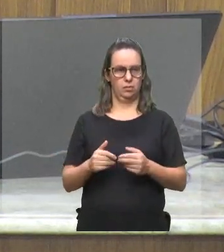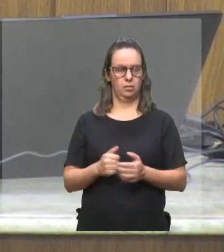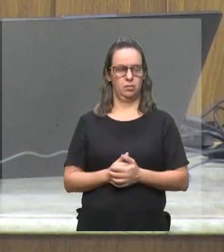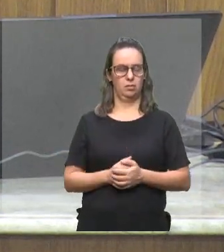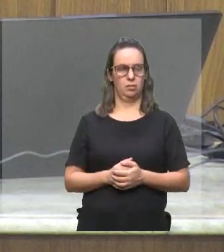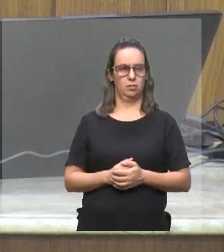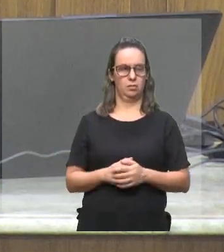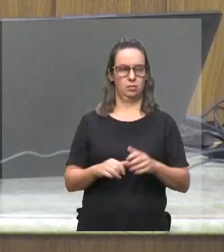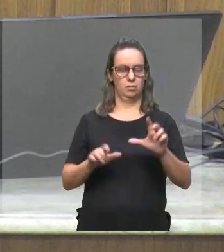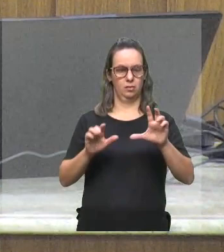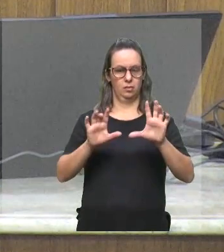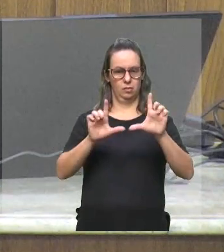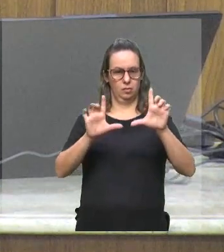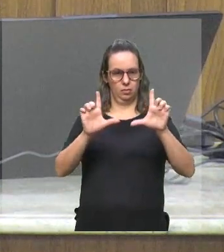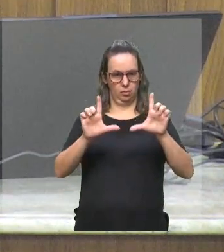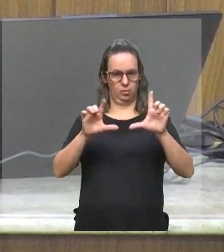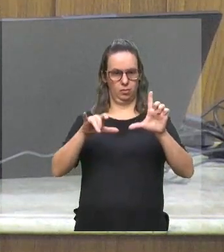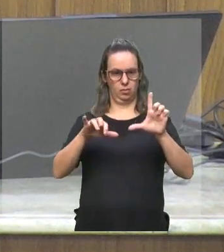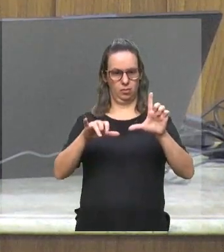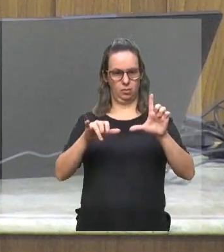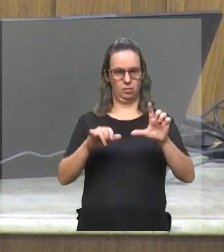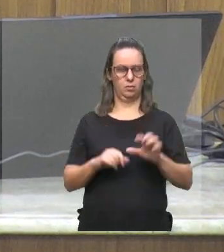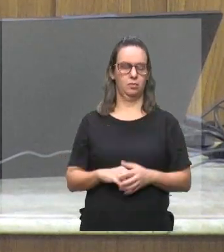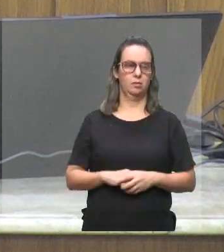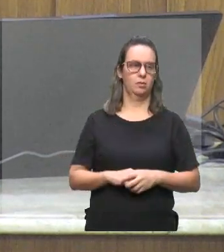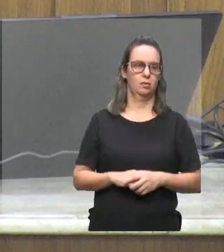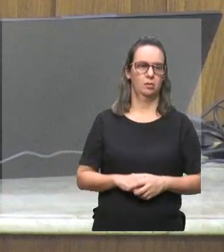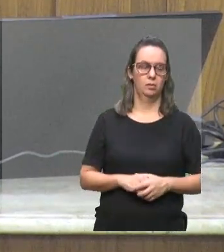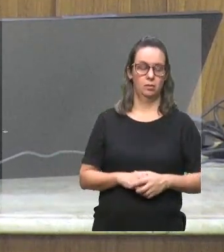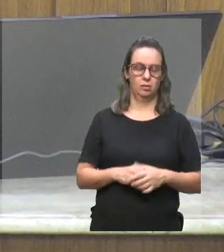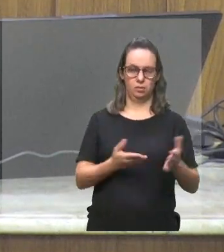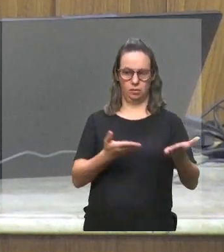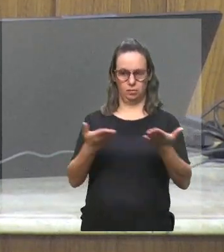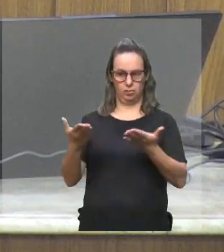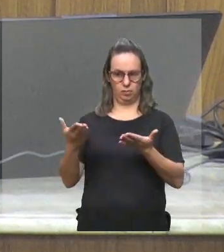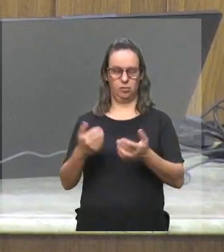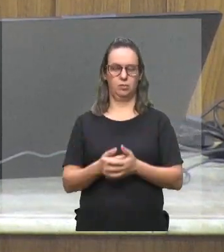Peço a palavra, senhor presidente. Com a palavra, o vereador Fábio Alex Nunes.